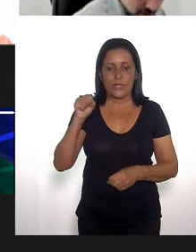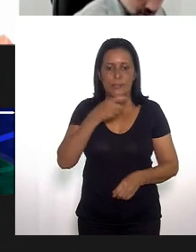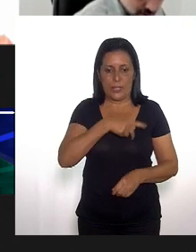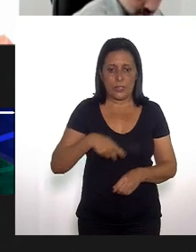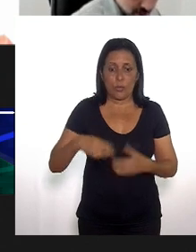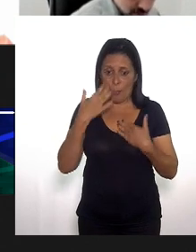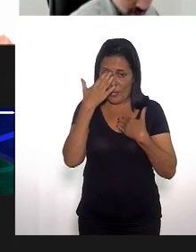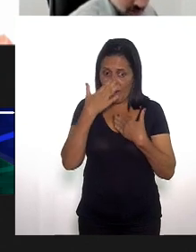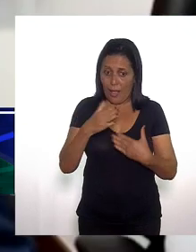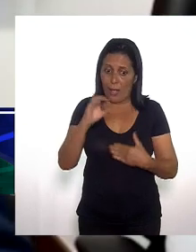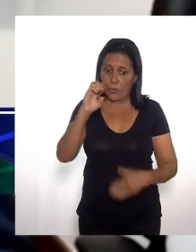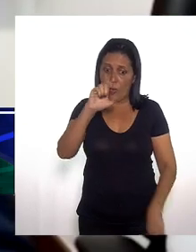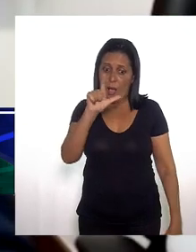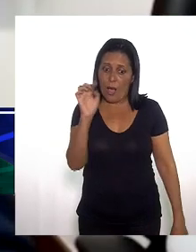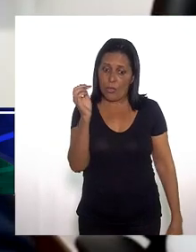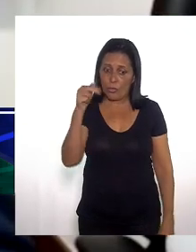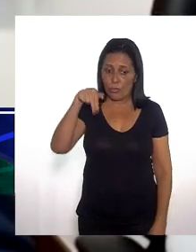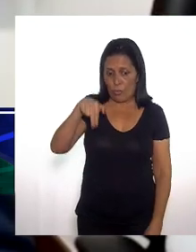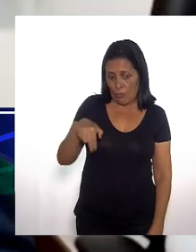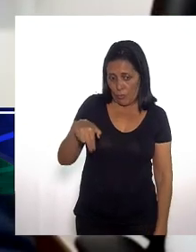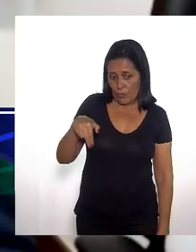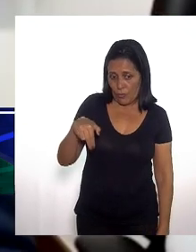Obrigado. Deputado Elton Cristo.